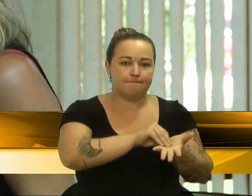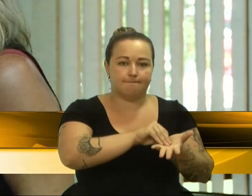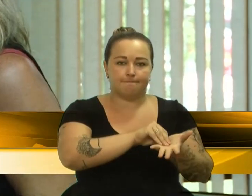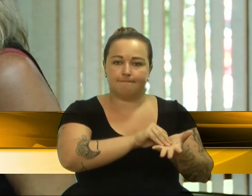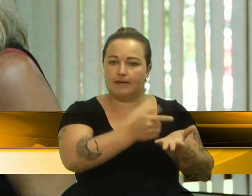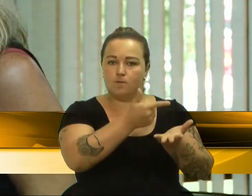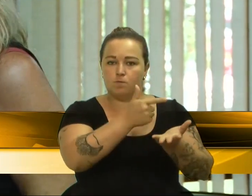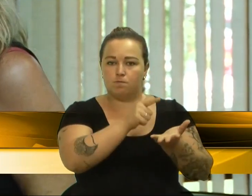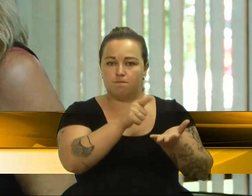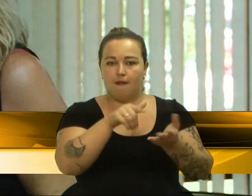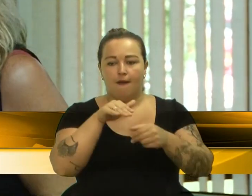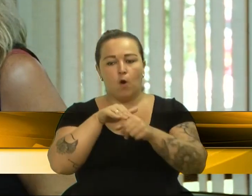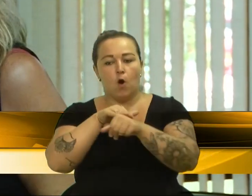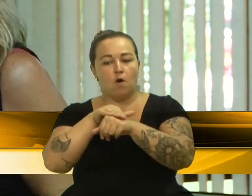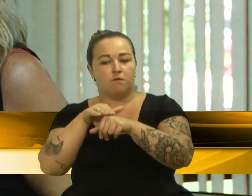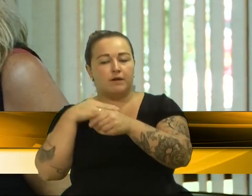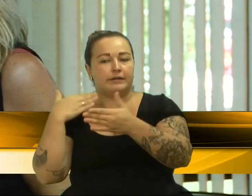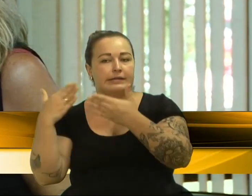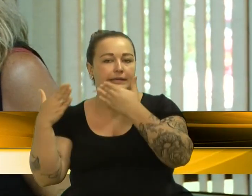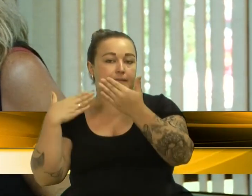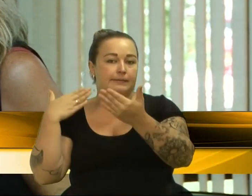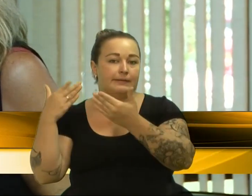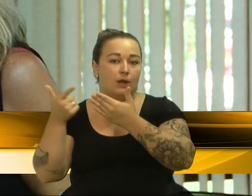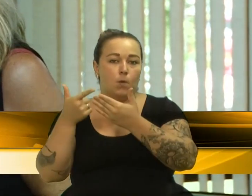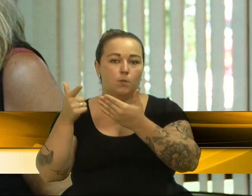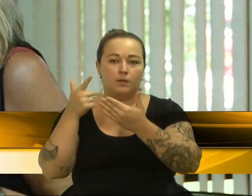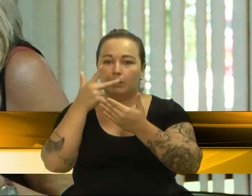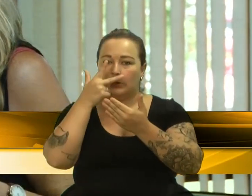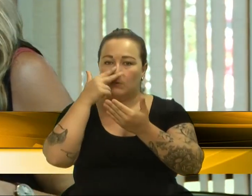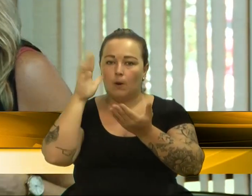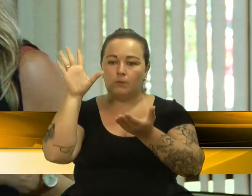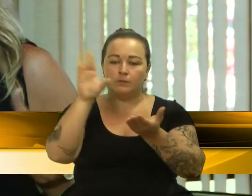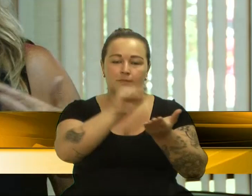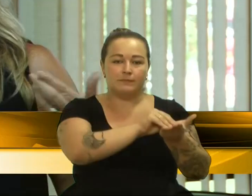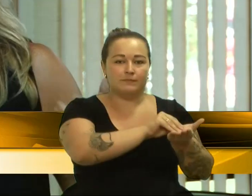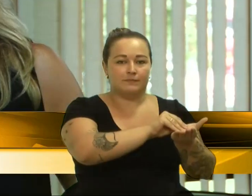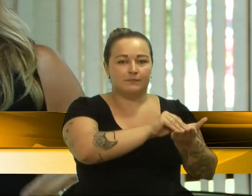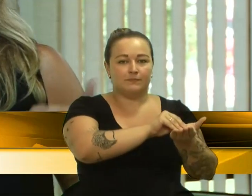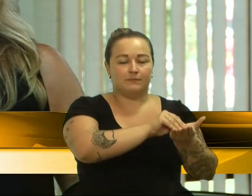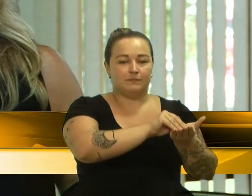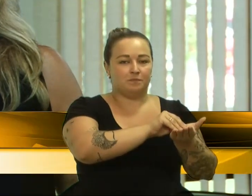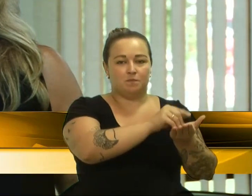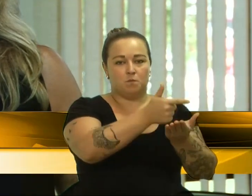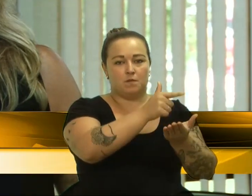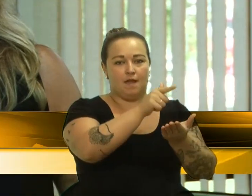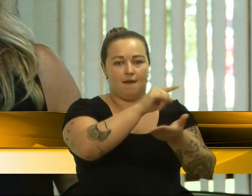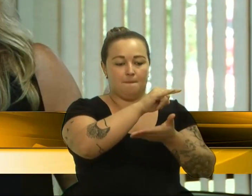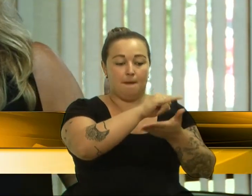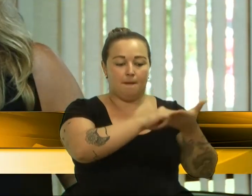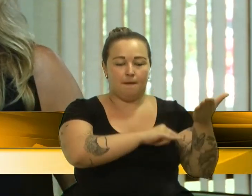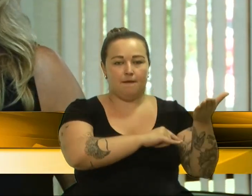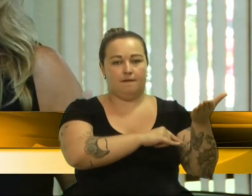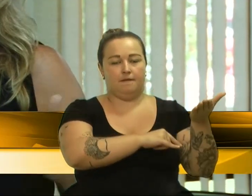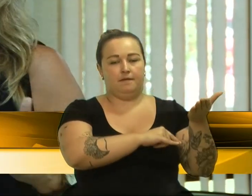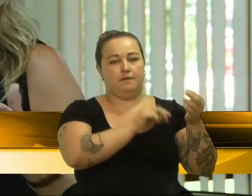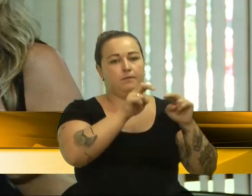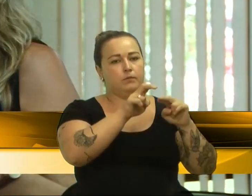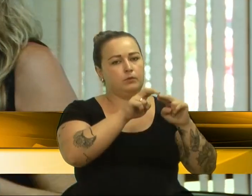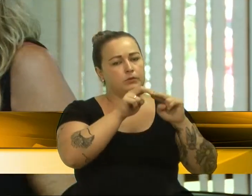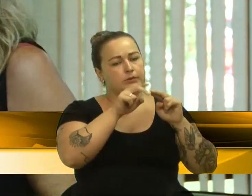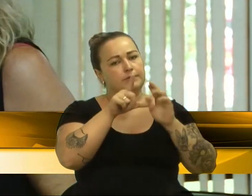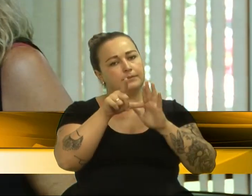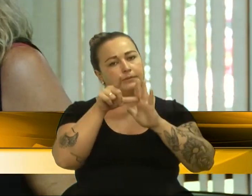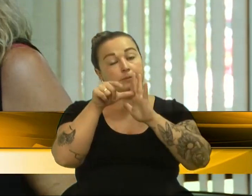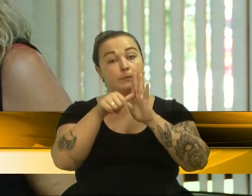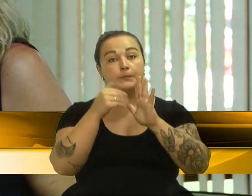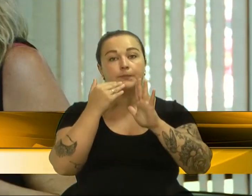documento. Então, eu acho muito importante. E, na medida que houver diálogo no governo, talvez o volume de pedidos